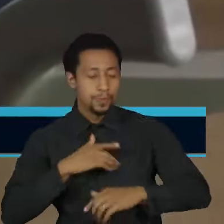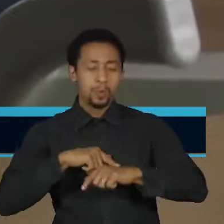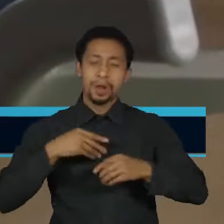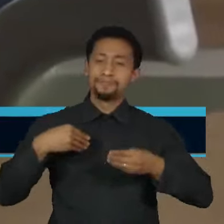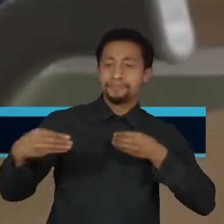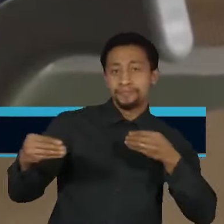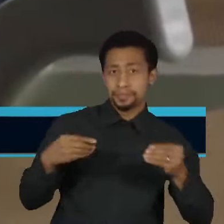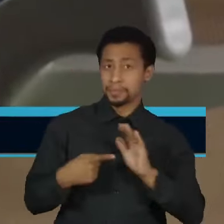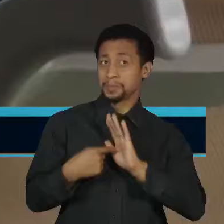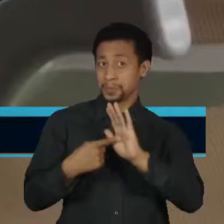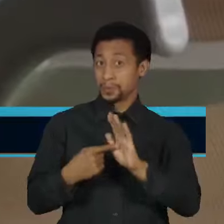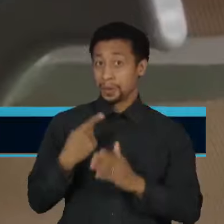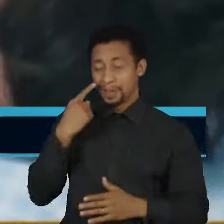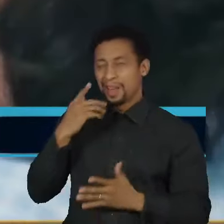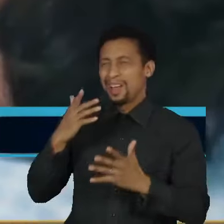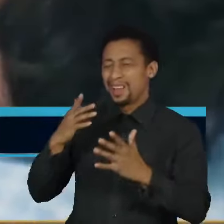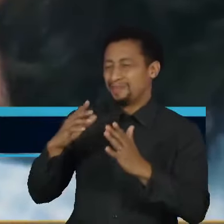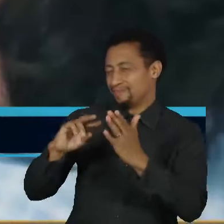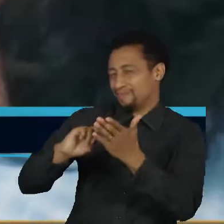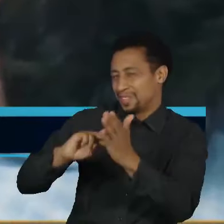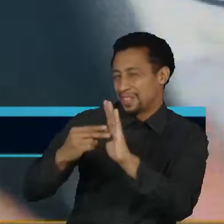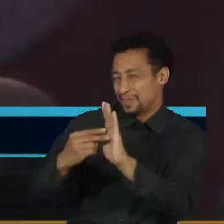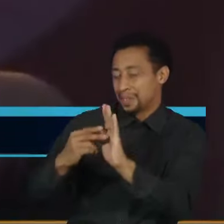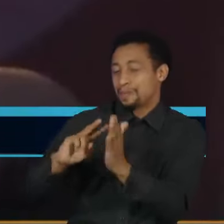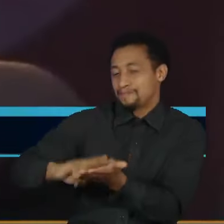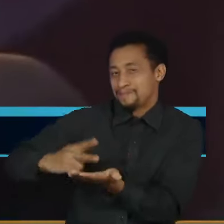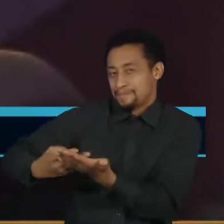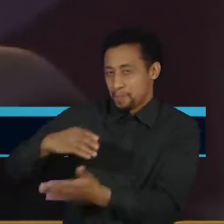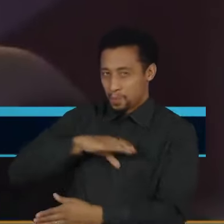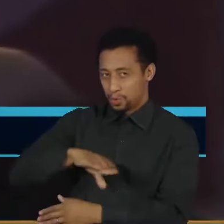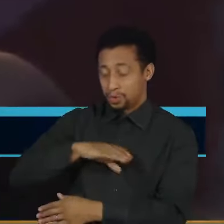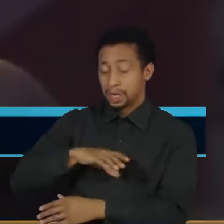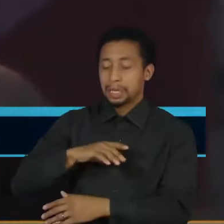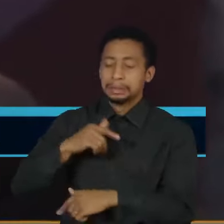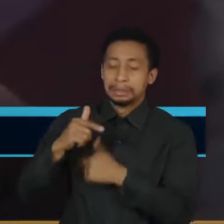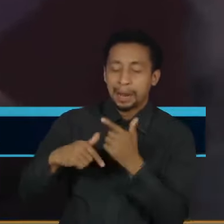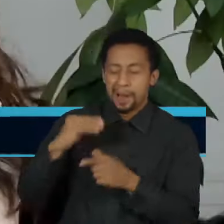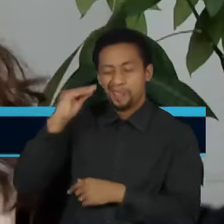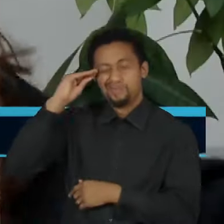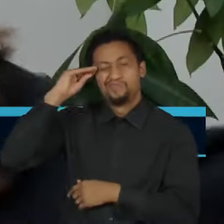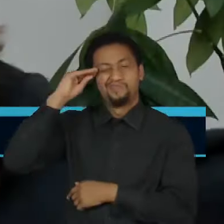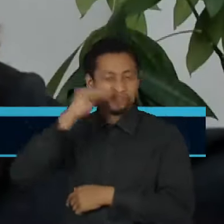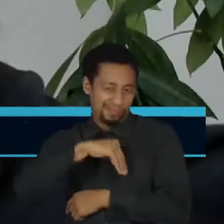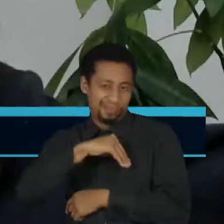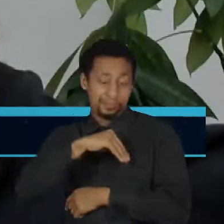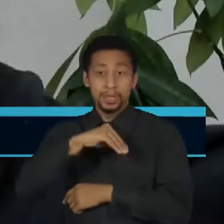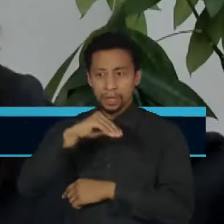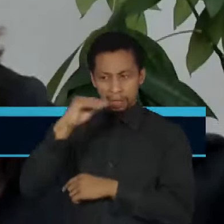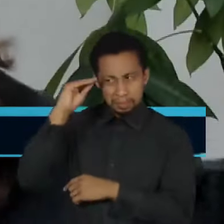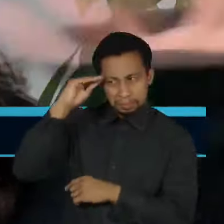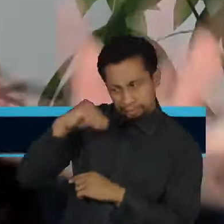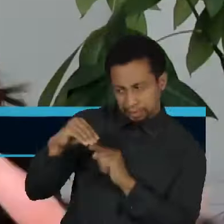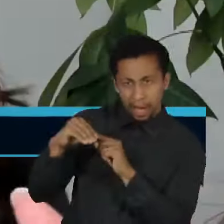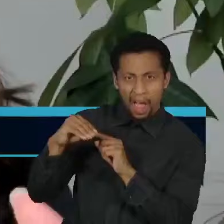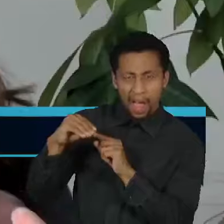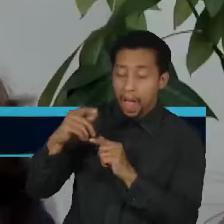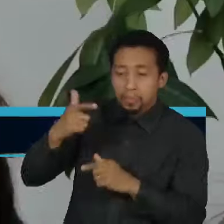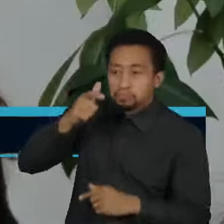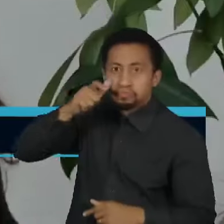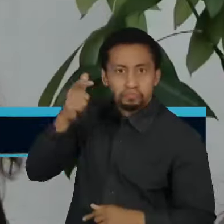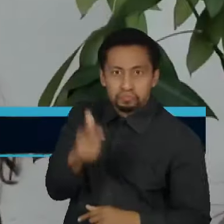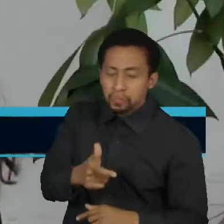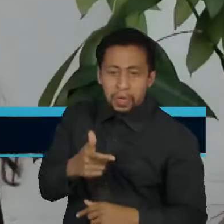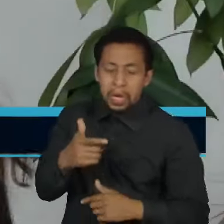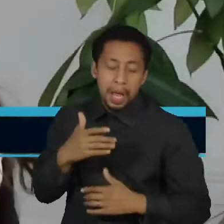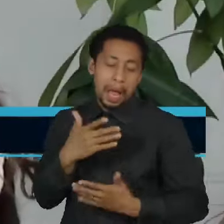em português, não significa desinteresse ou má vontade. O termo viralizou nas redes